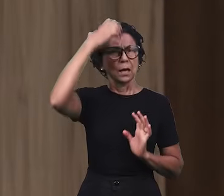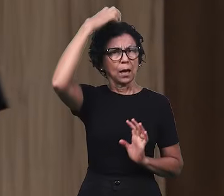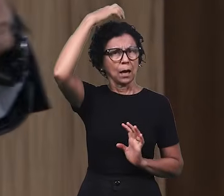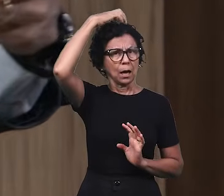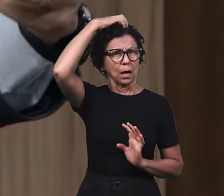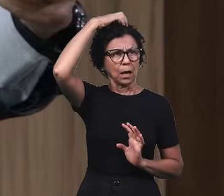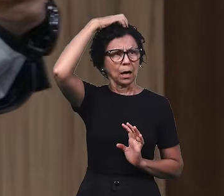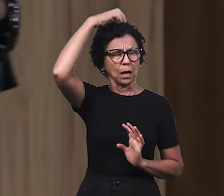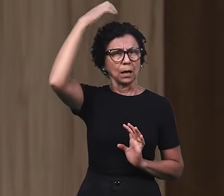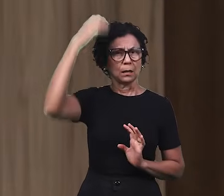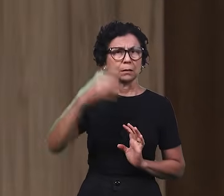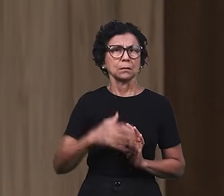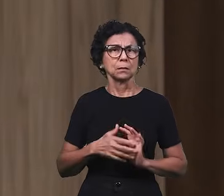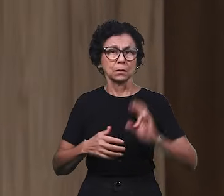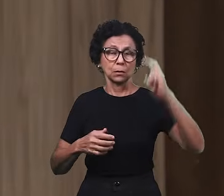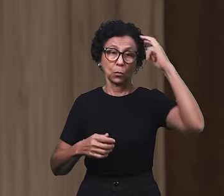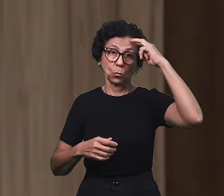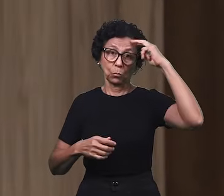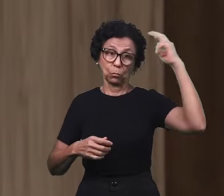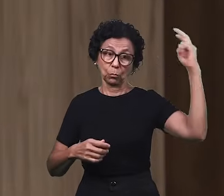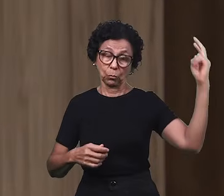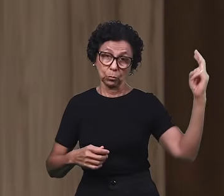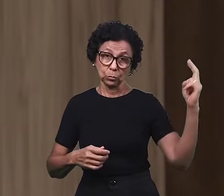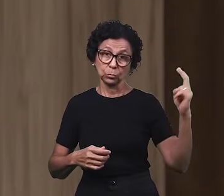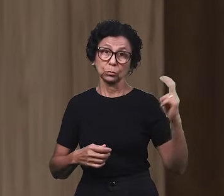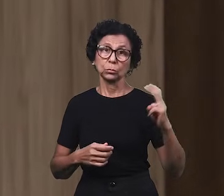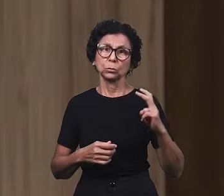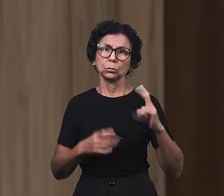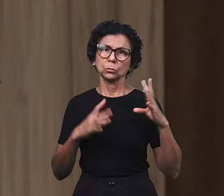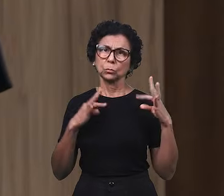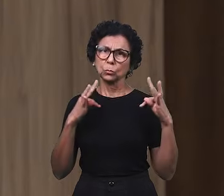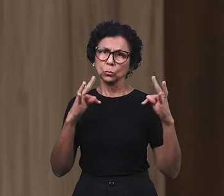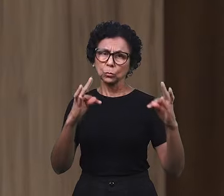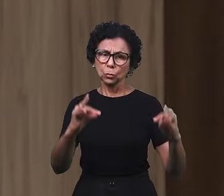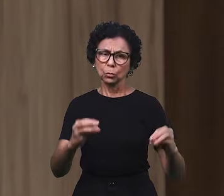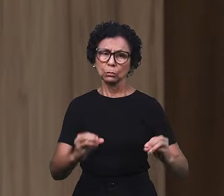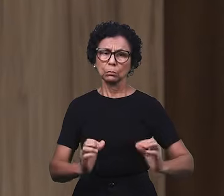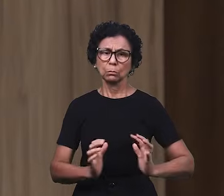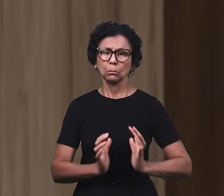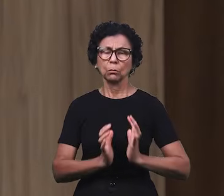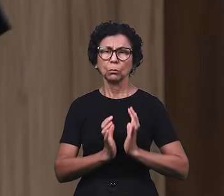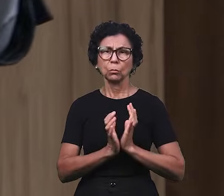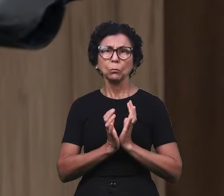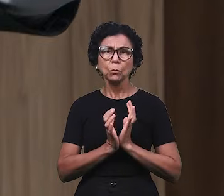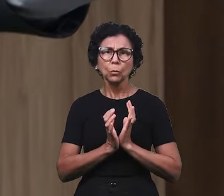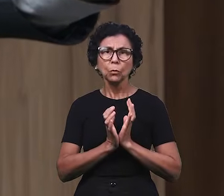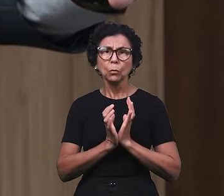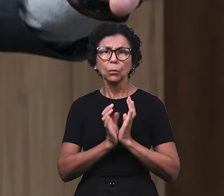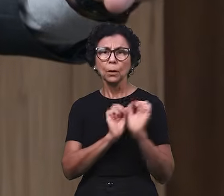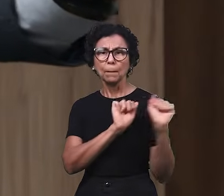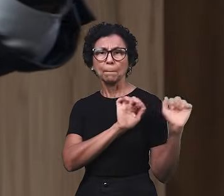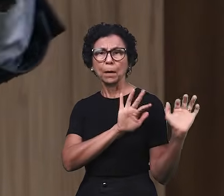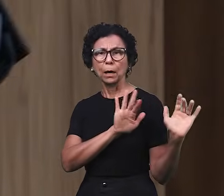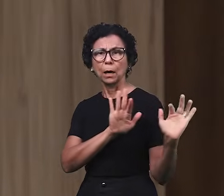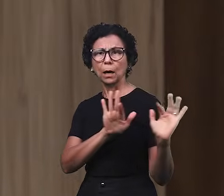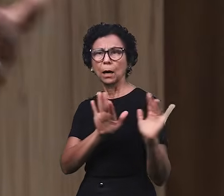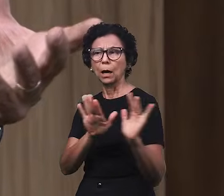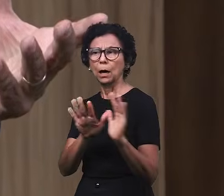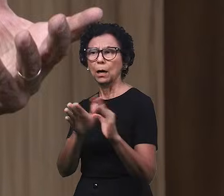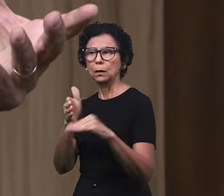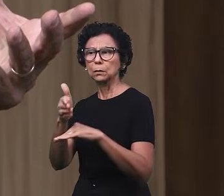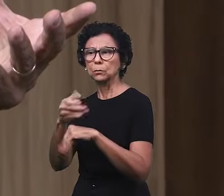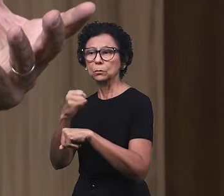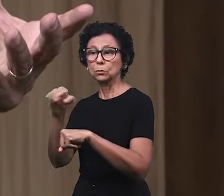Com todos os seus homens, os seus acompanhantes, entrando em Jerusalém, causou